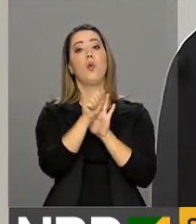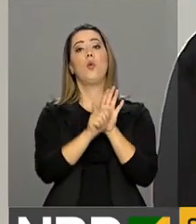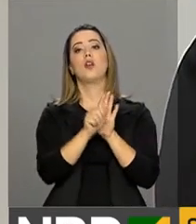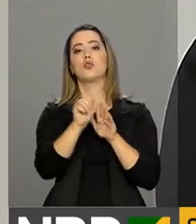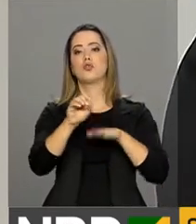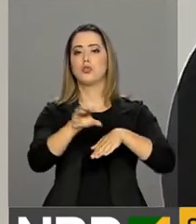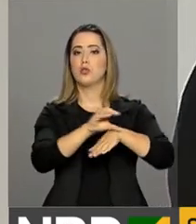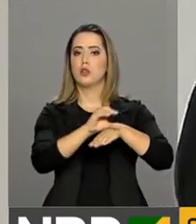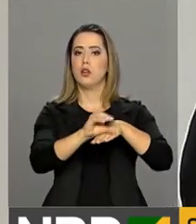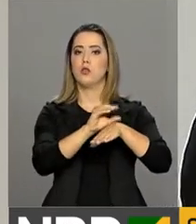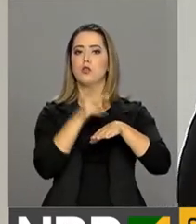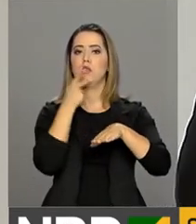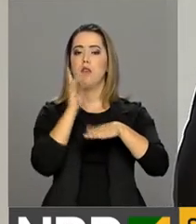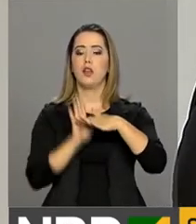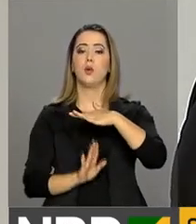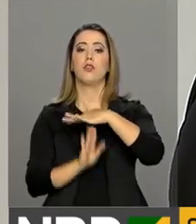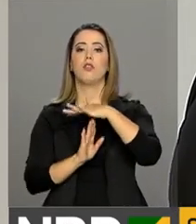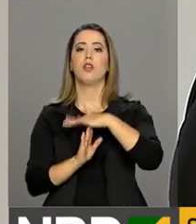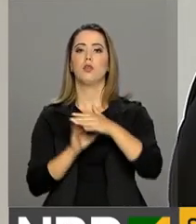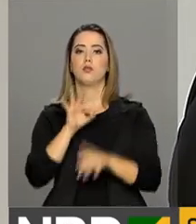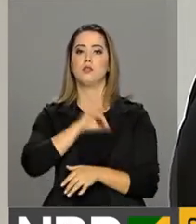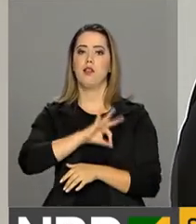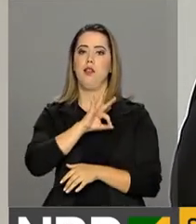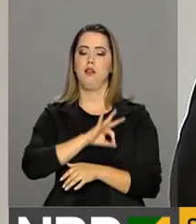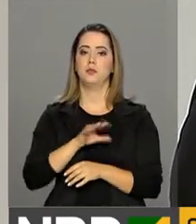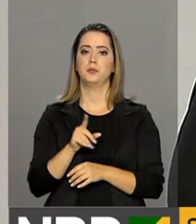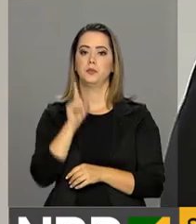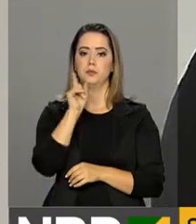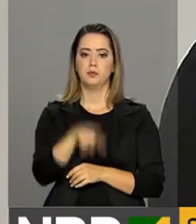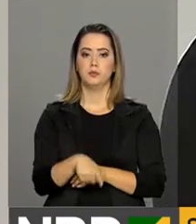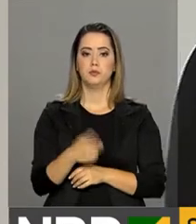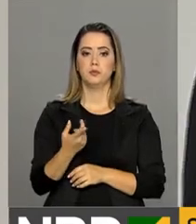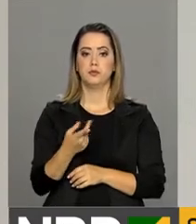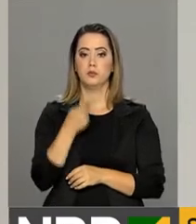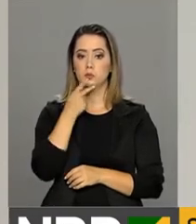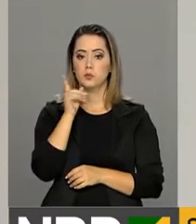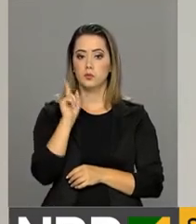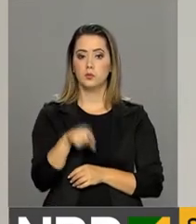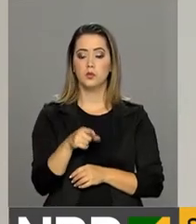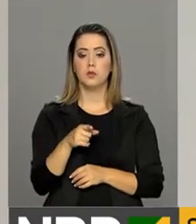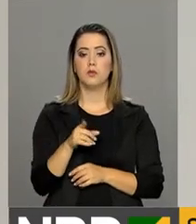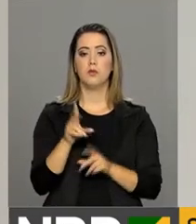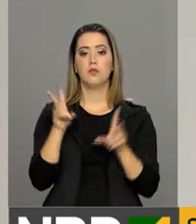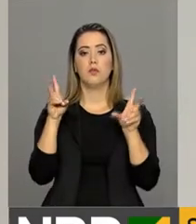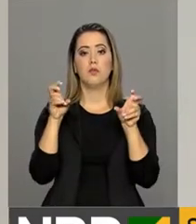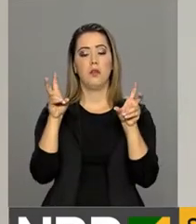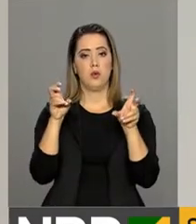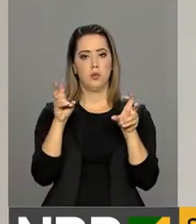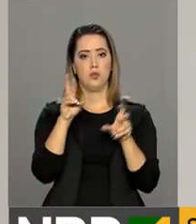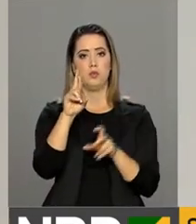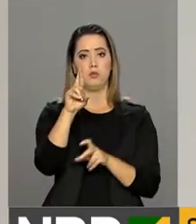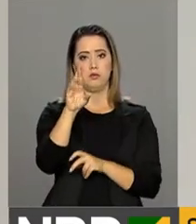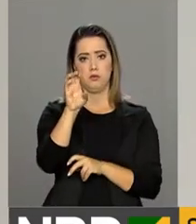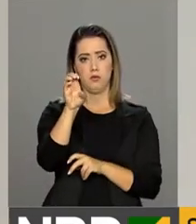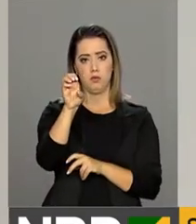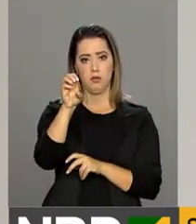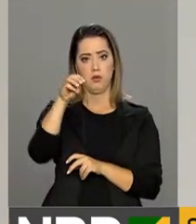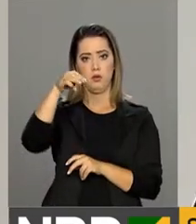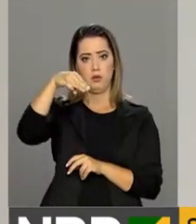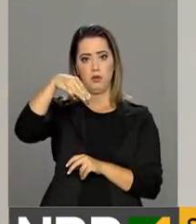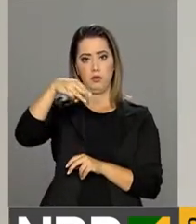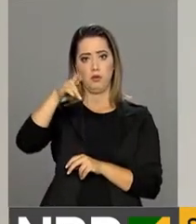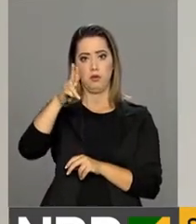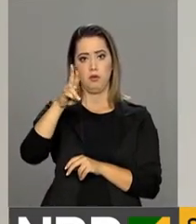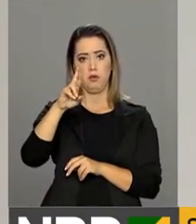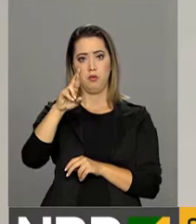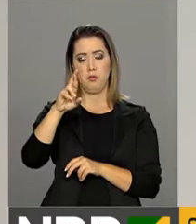o que é o teto salarial é e falar os inspeção remuneração remuneração significa tudo